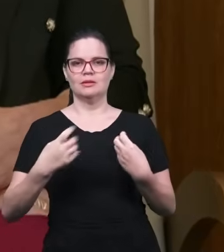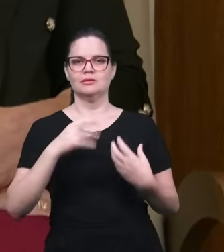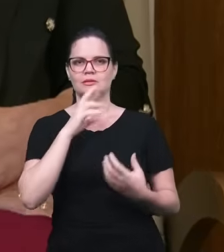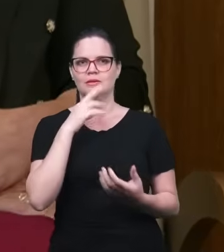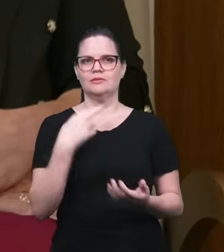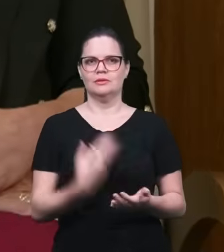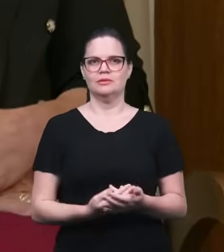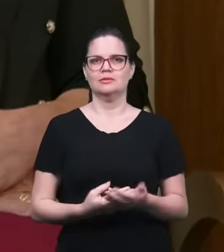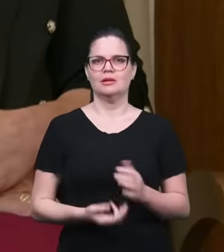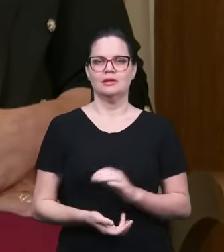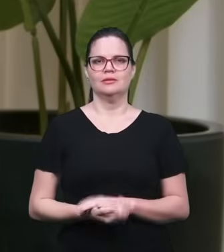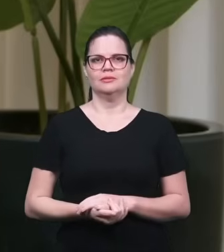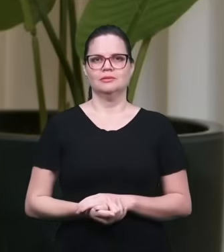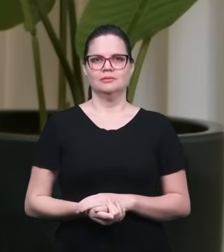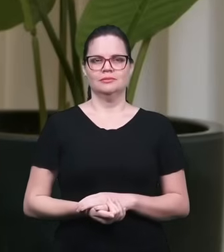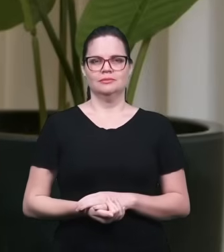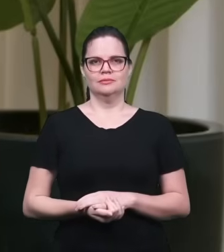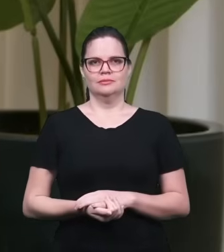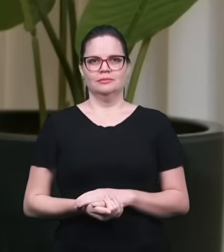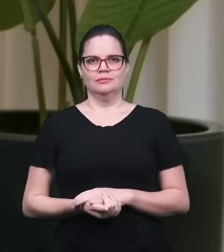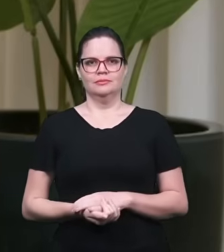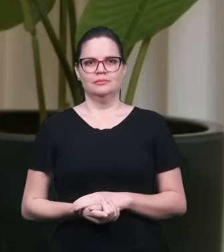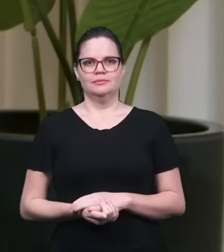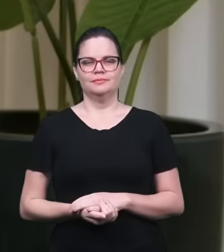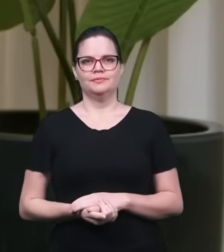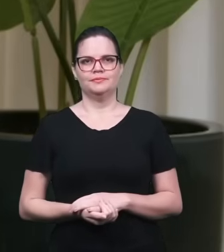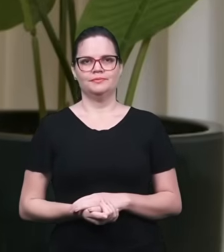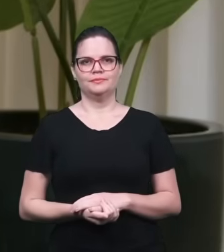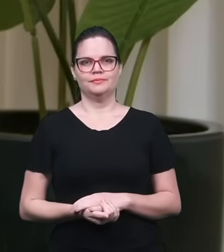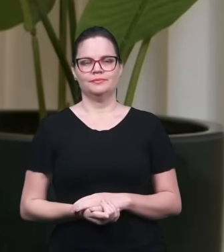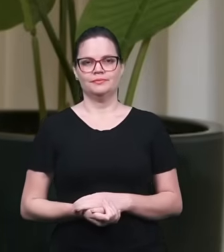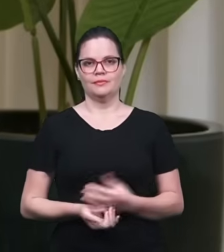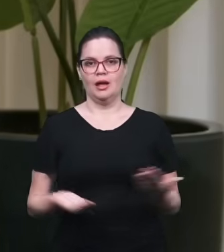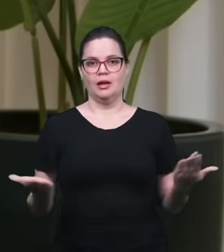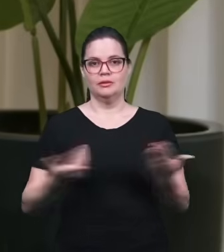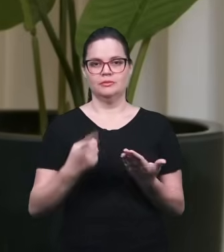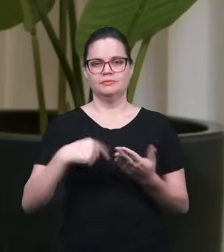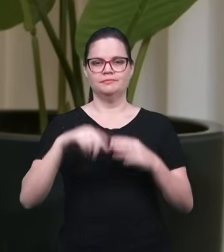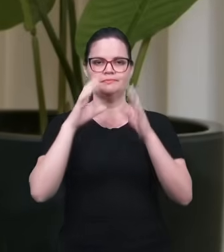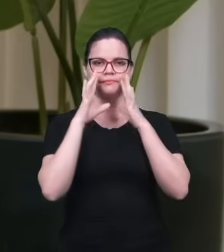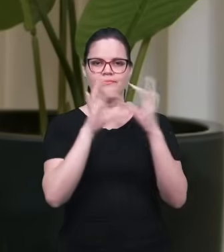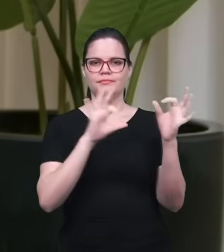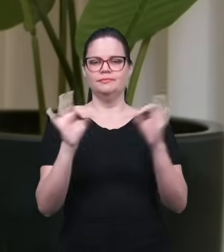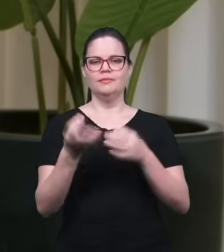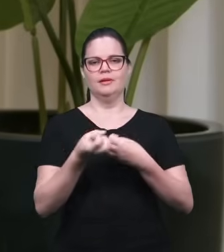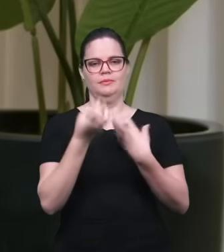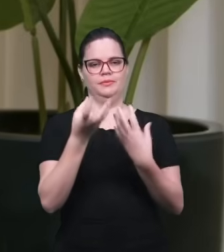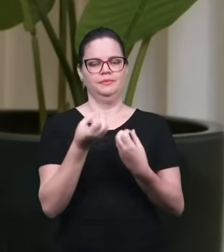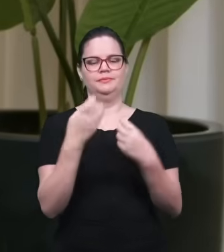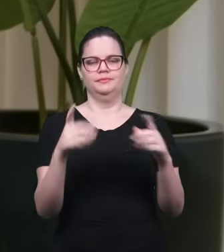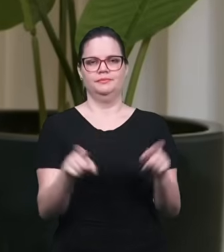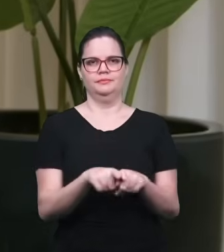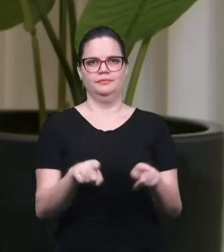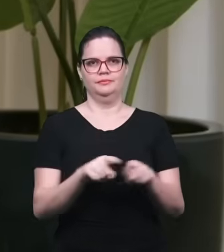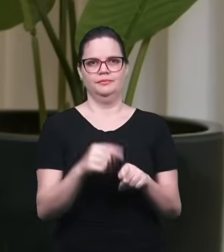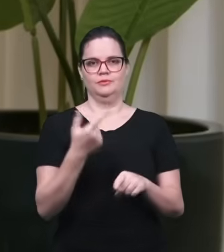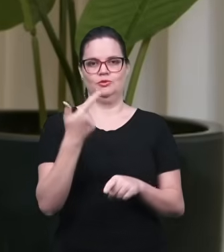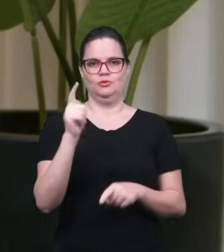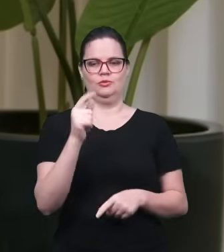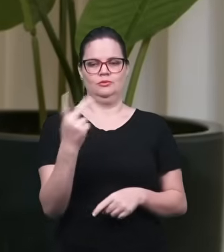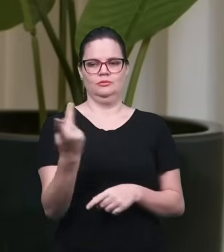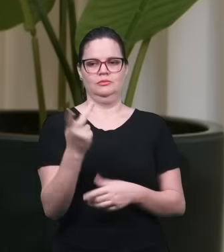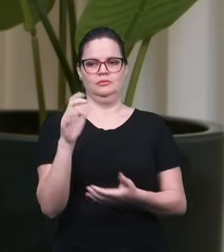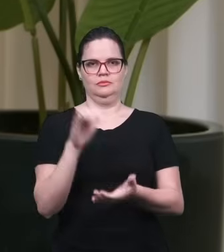Louvado seja o Senhor. Meus queridos, nós vamos agora ouvir também o depoimento de um outro